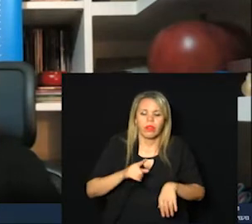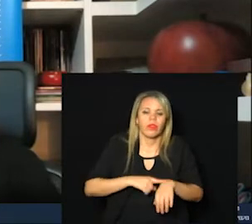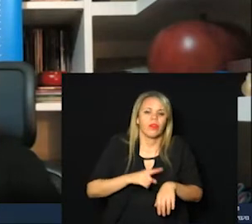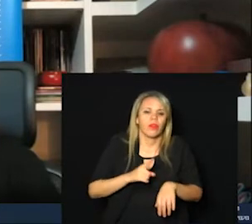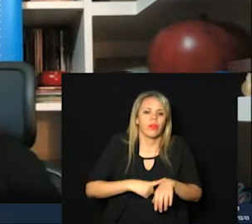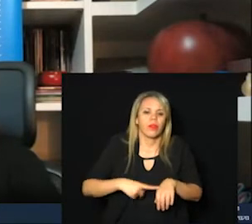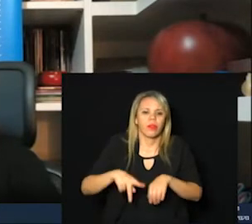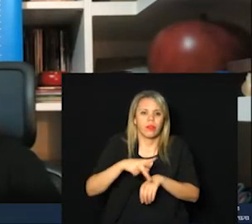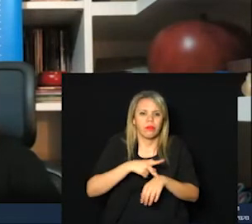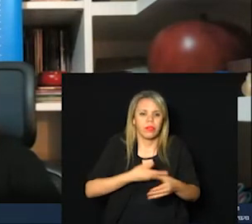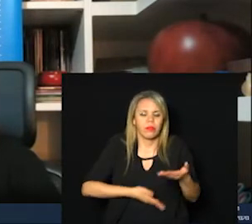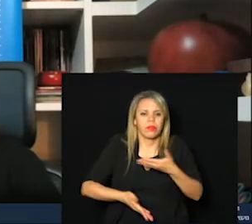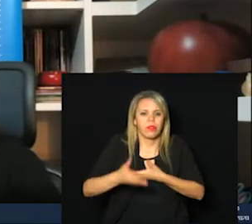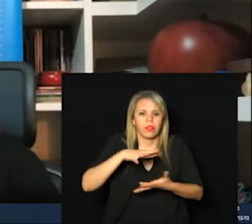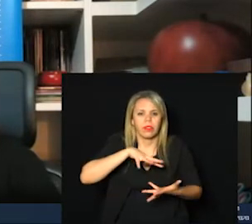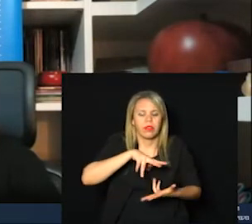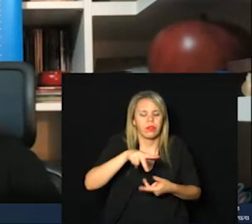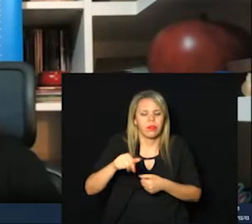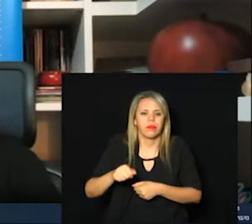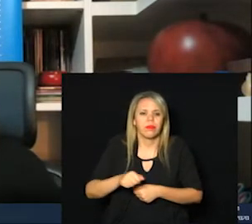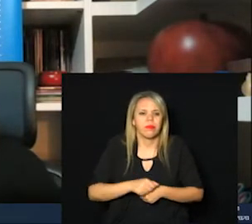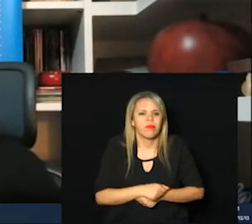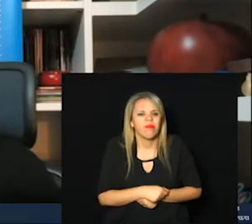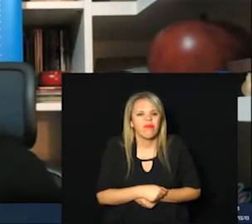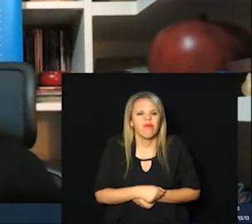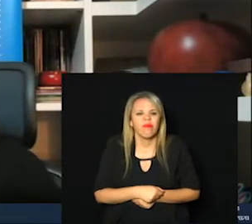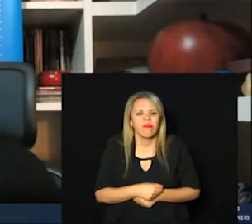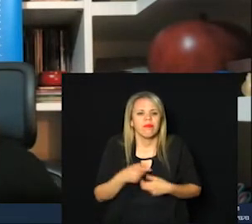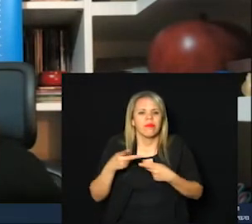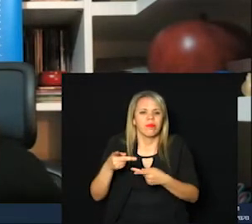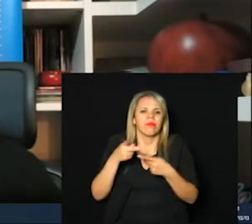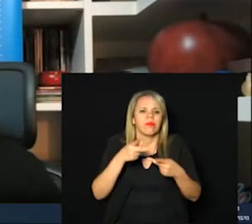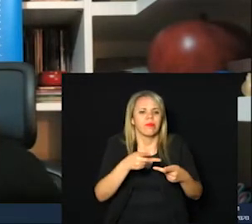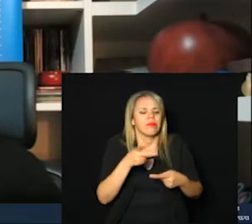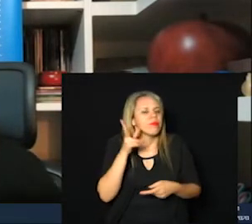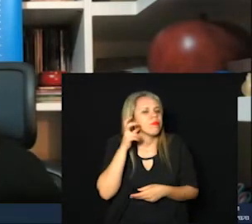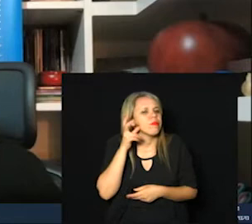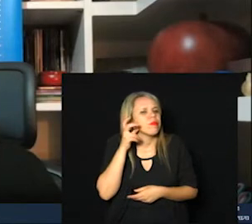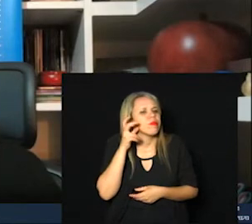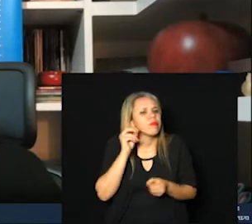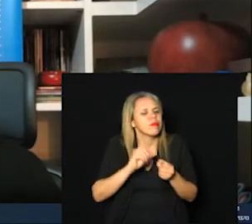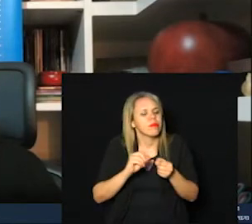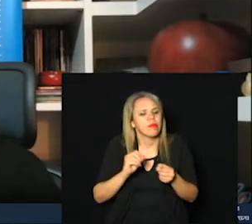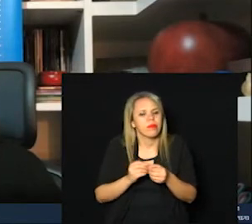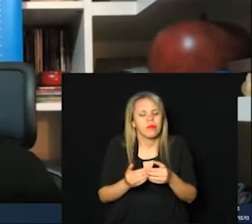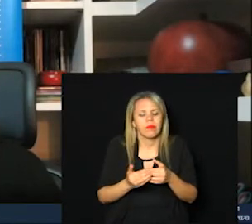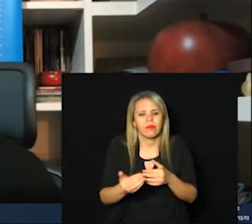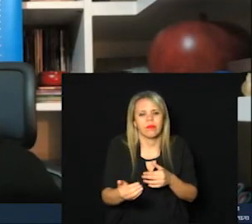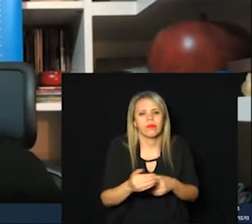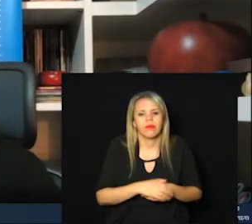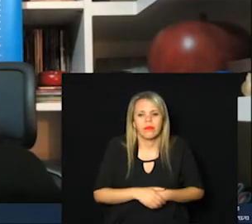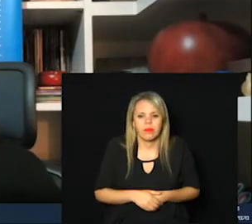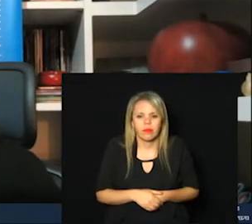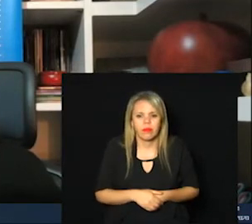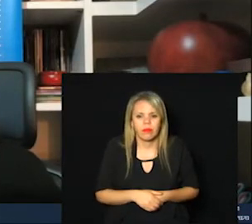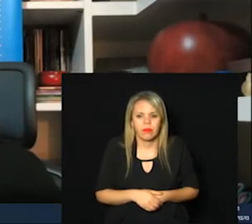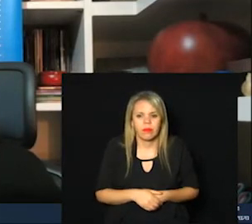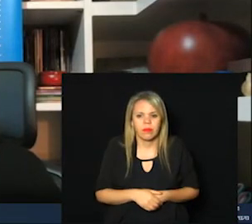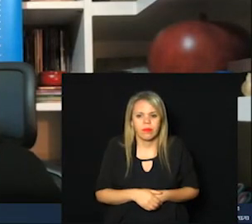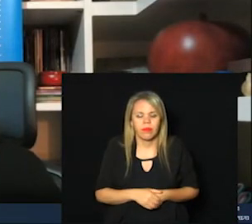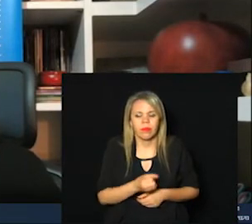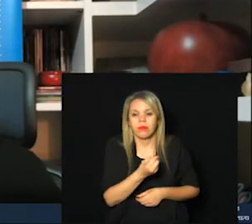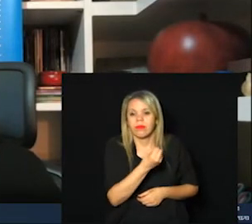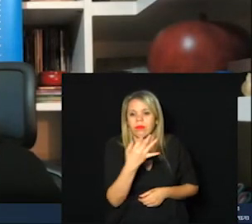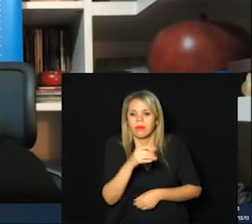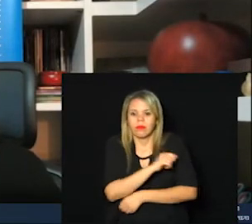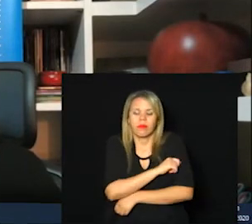verdadeiro revezamento planetário. Convido também quem nos escuta a realizar isso daqui para frente. Quando os alunos